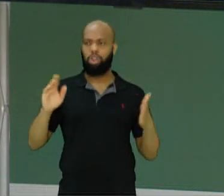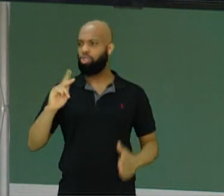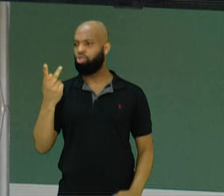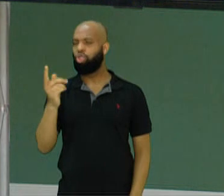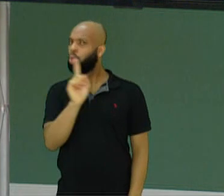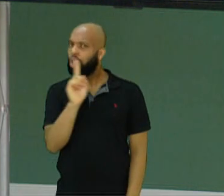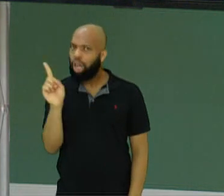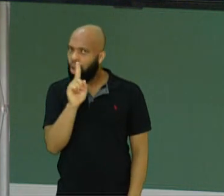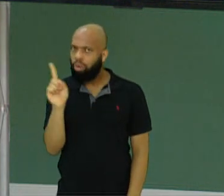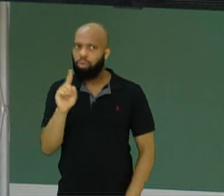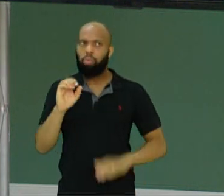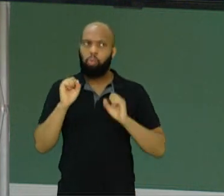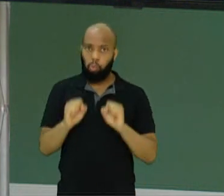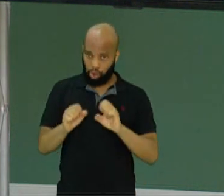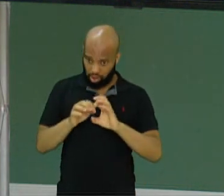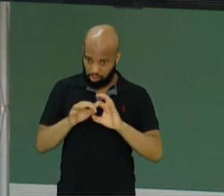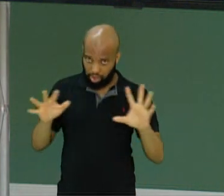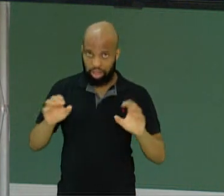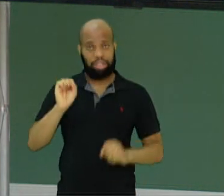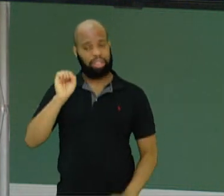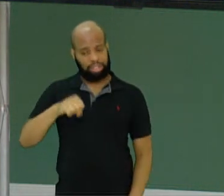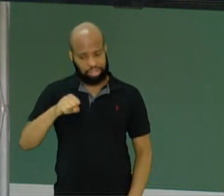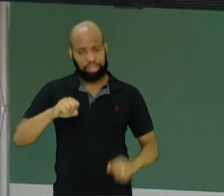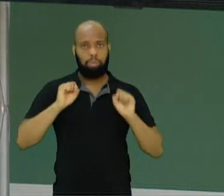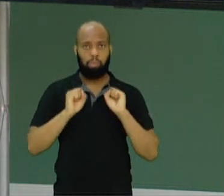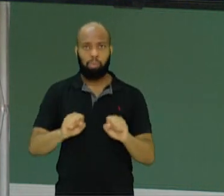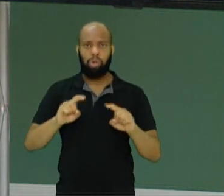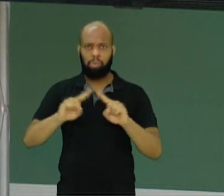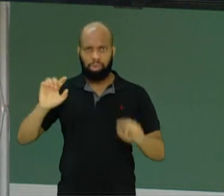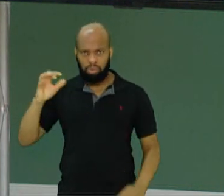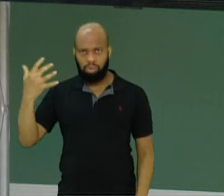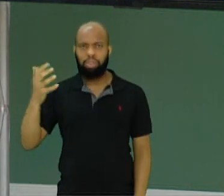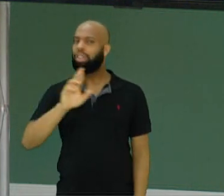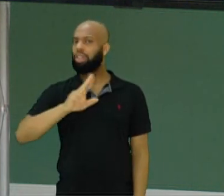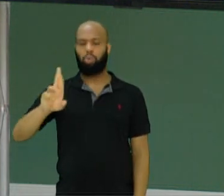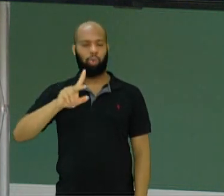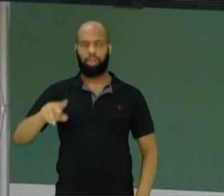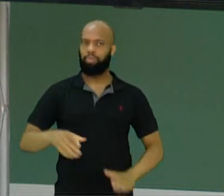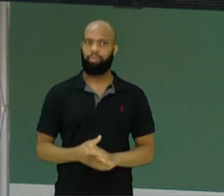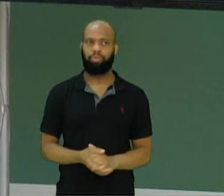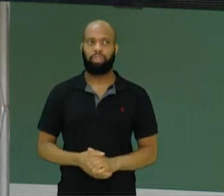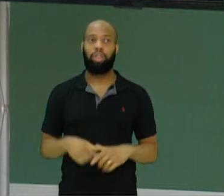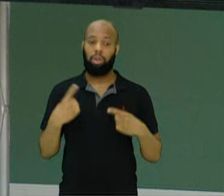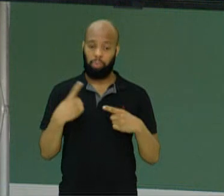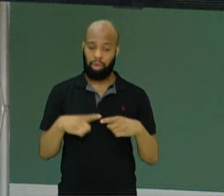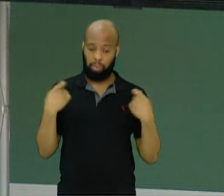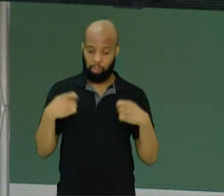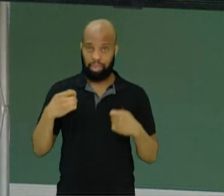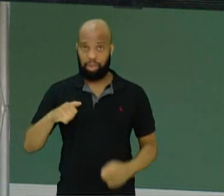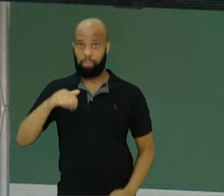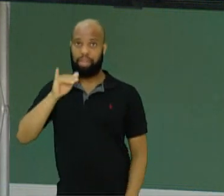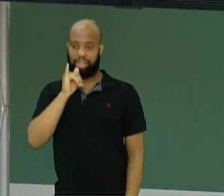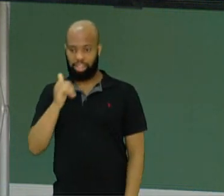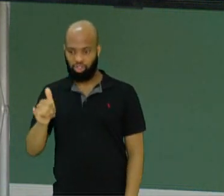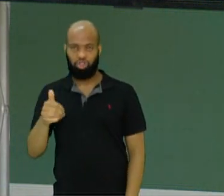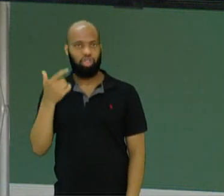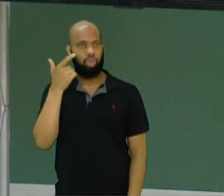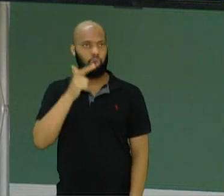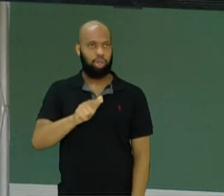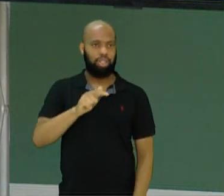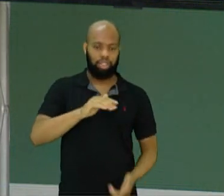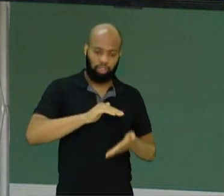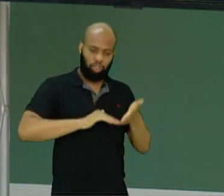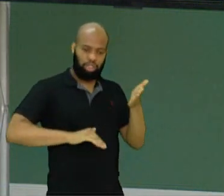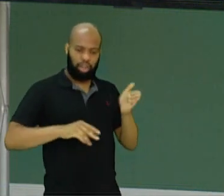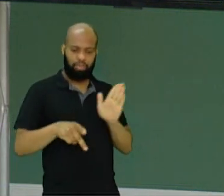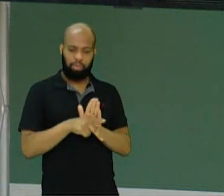com facilidade. Ele pode liberar? Sim, mas isso não acontece com tanta facilidade. Eu vou precisar de mais energia para tirar o